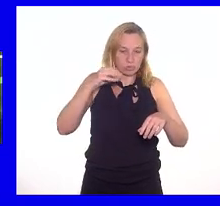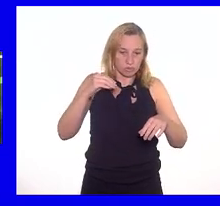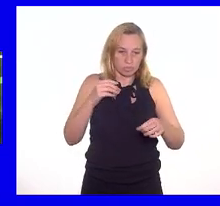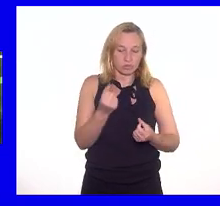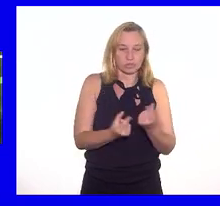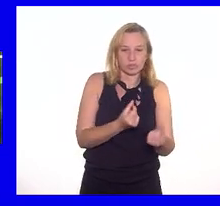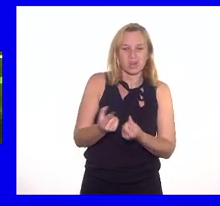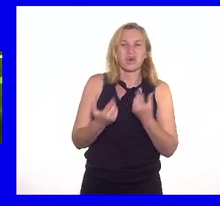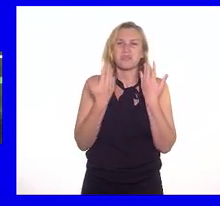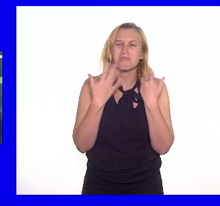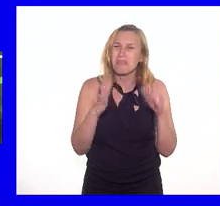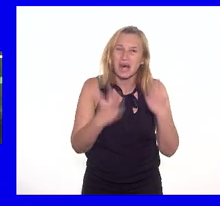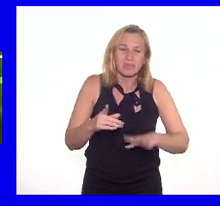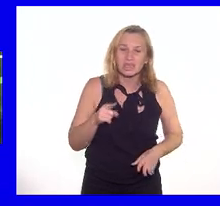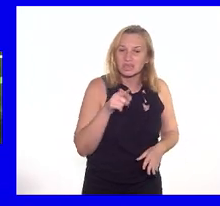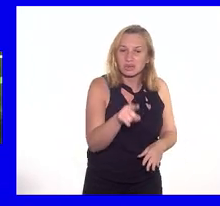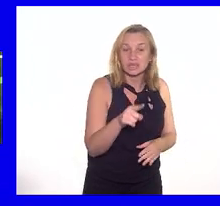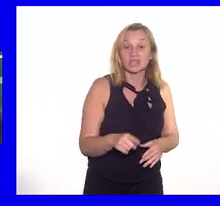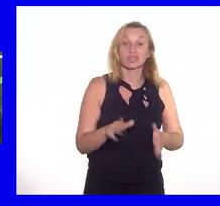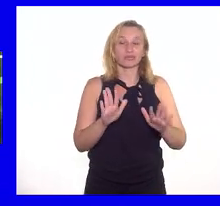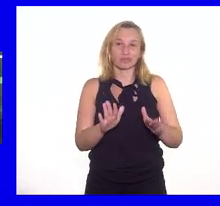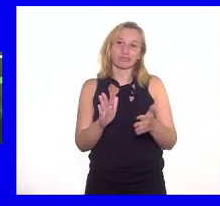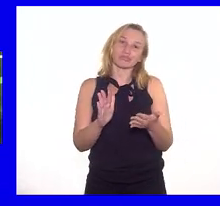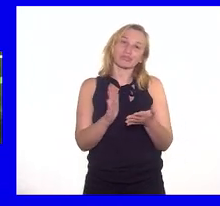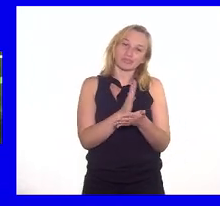Parabéns a vocês, né, porque na maioria dos casos,